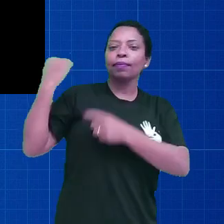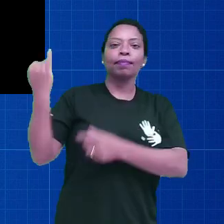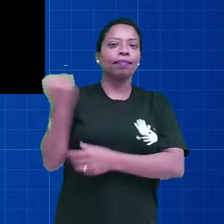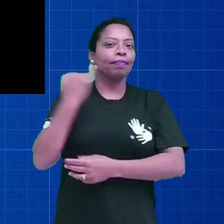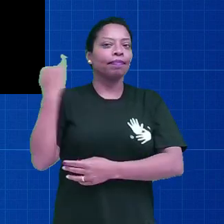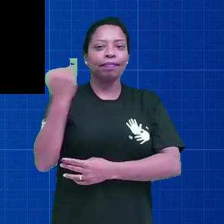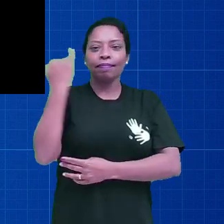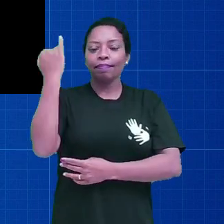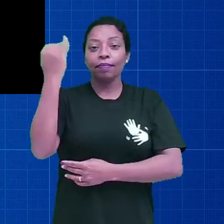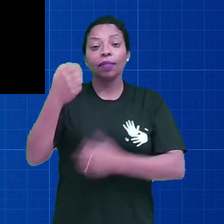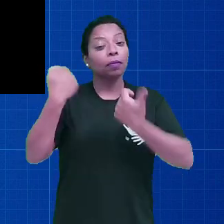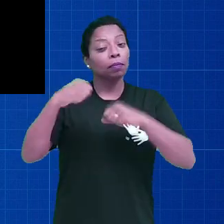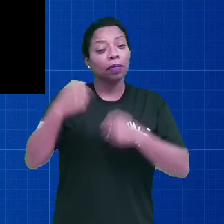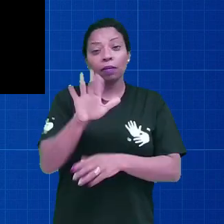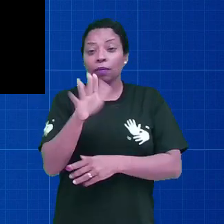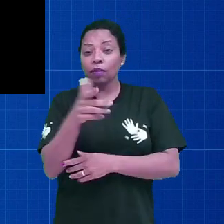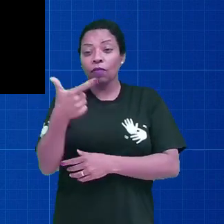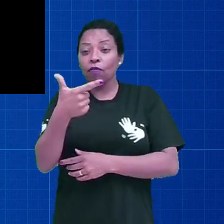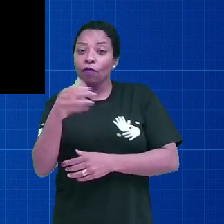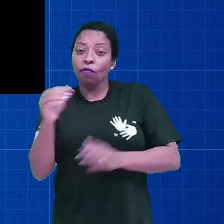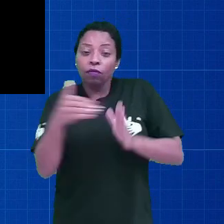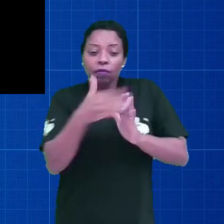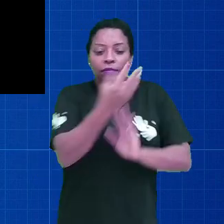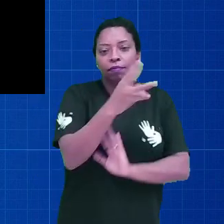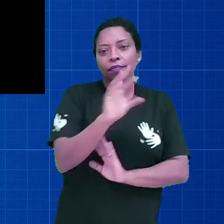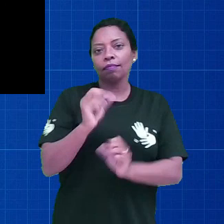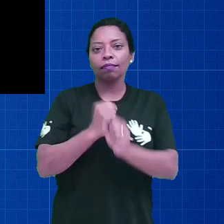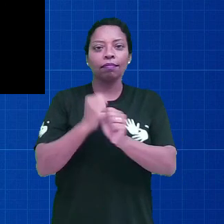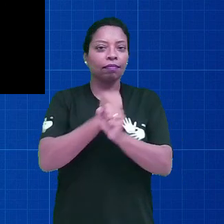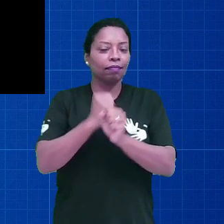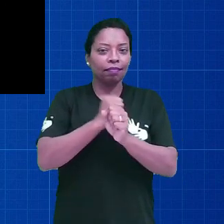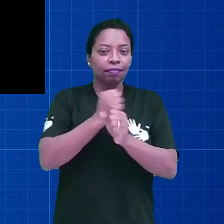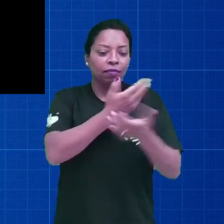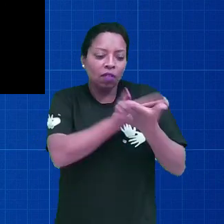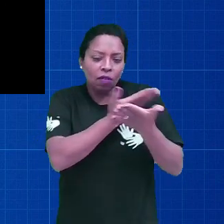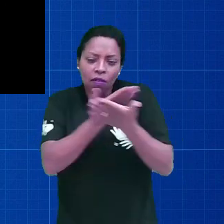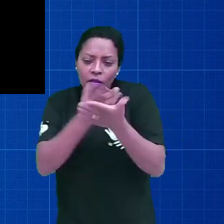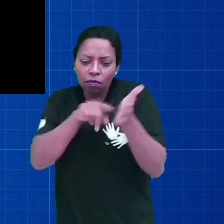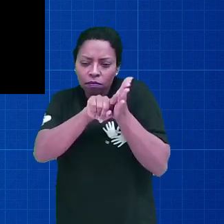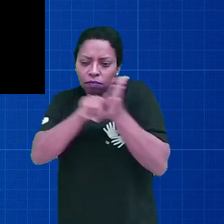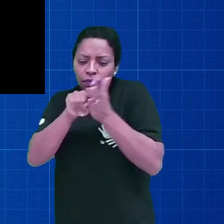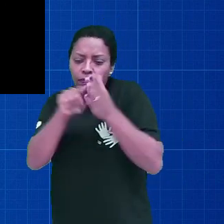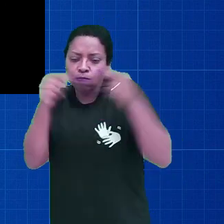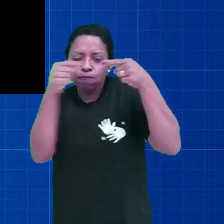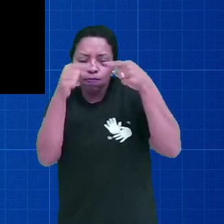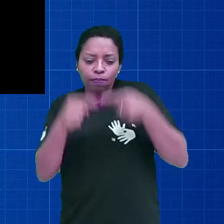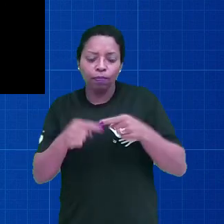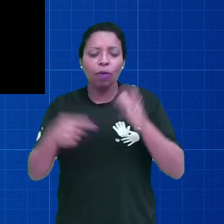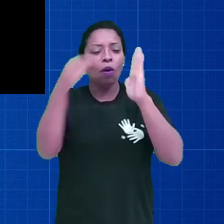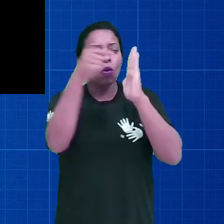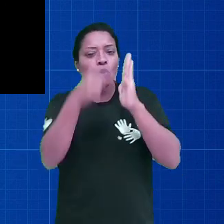importante, a gente precisa de 20 a 30 anos, no mínimo, para poder classificar o clima.